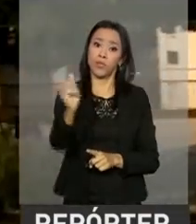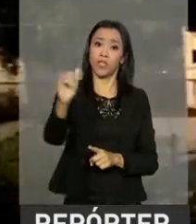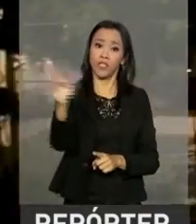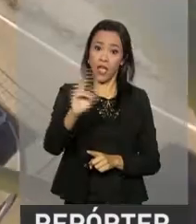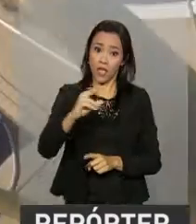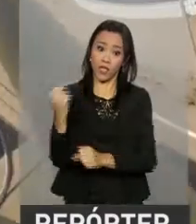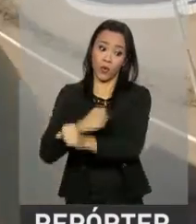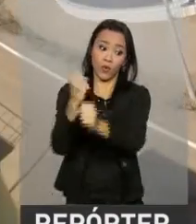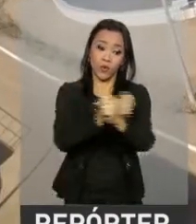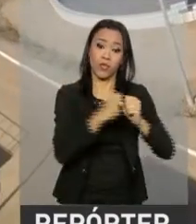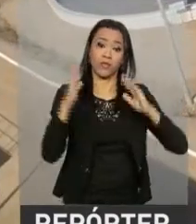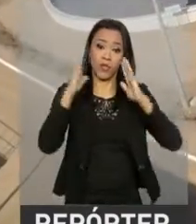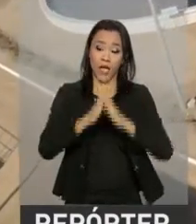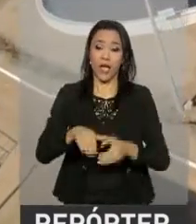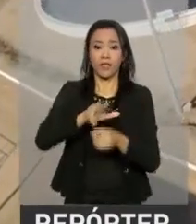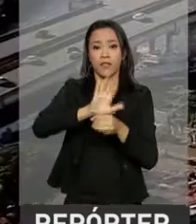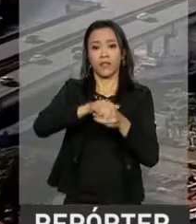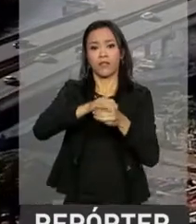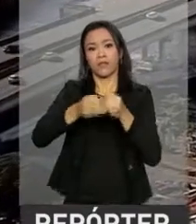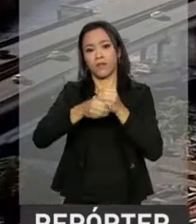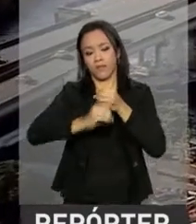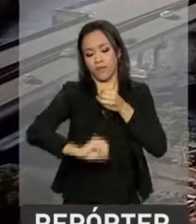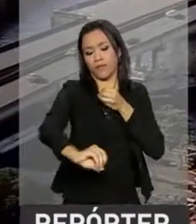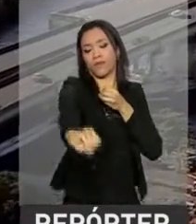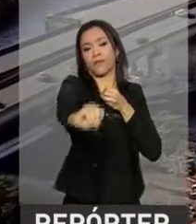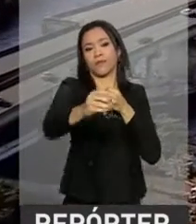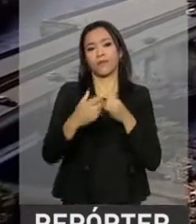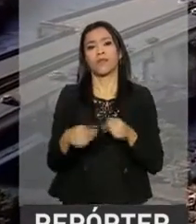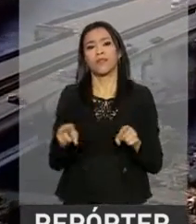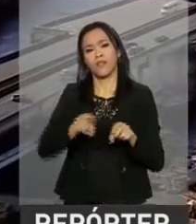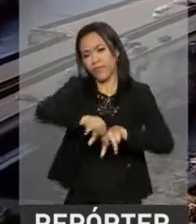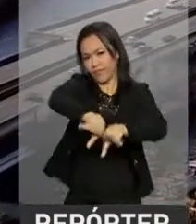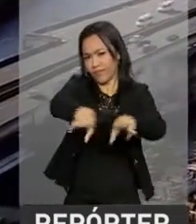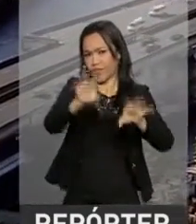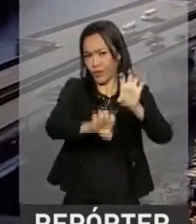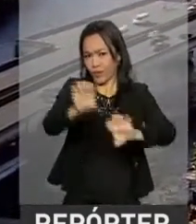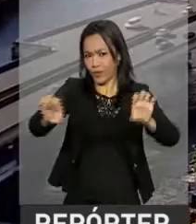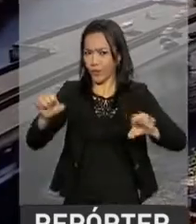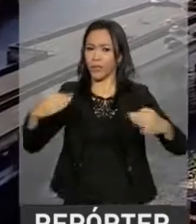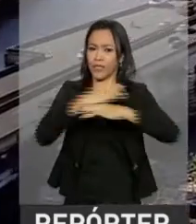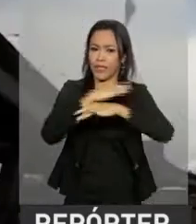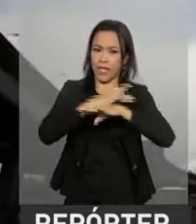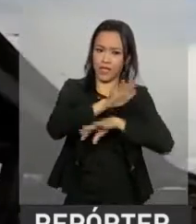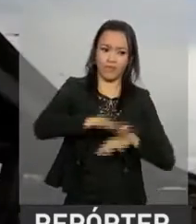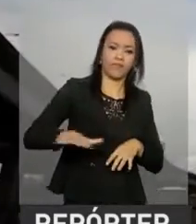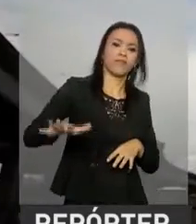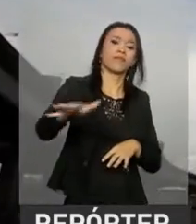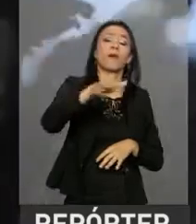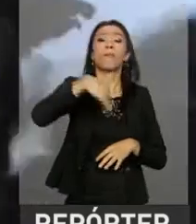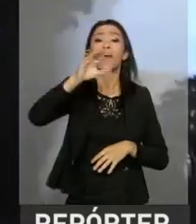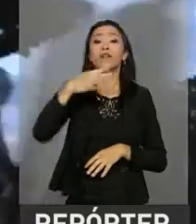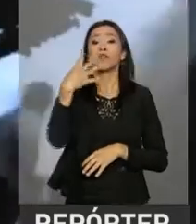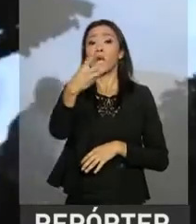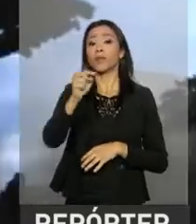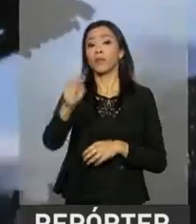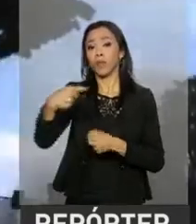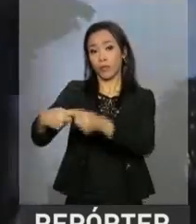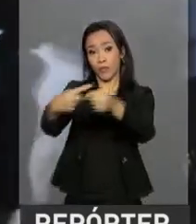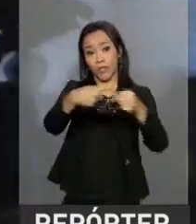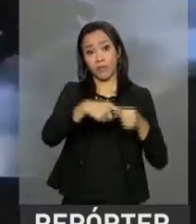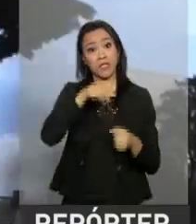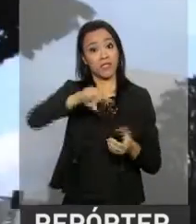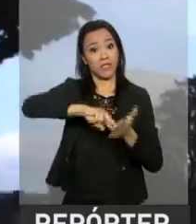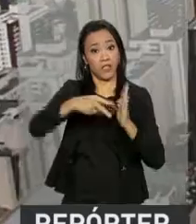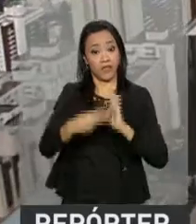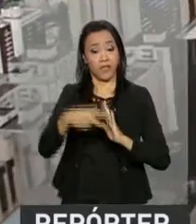em habitação saneamento básico e infraestrutura urbana há mais de 4.000 municípios O que representa